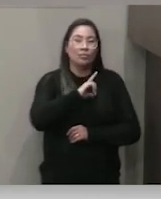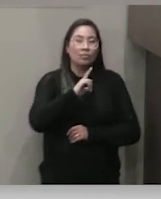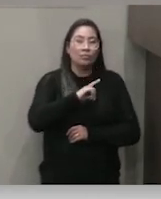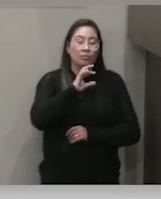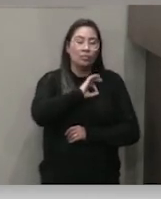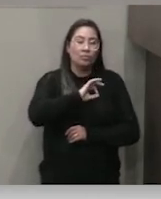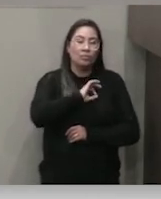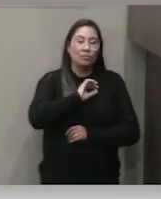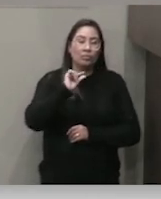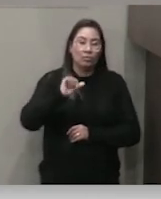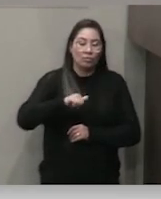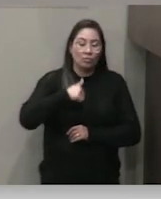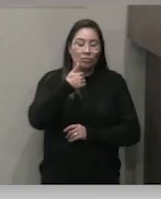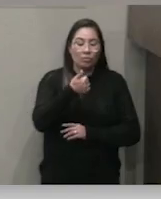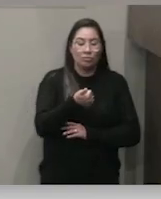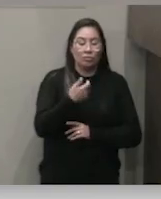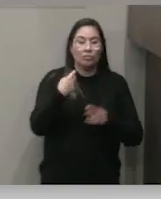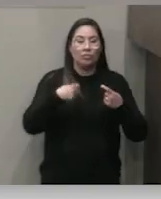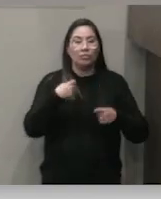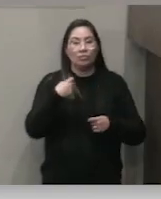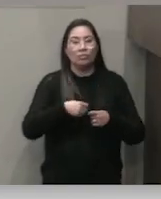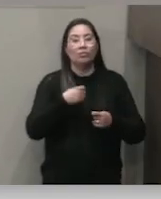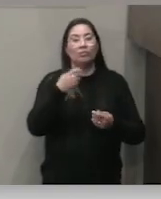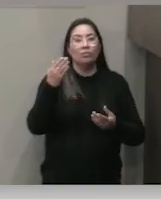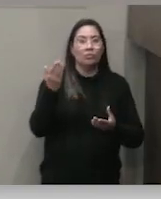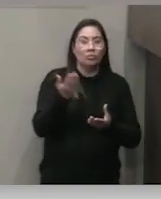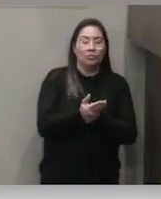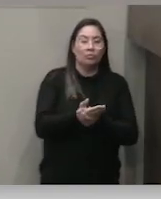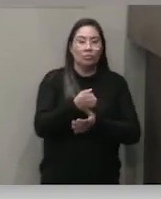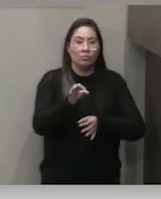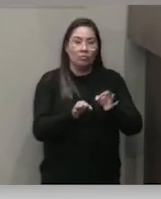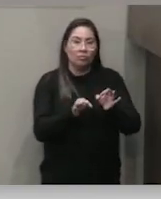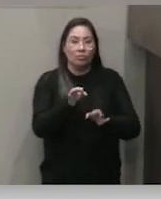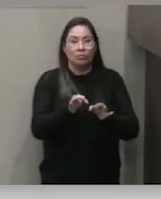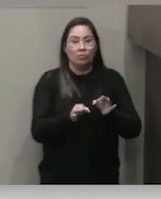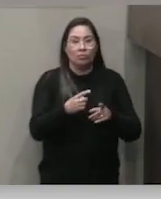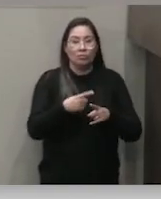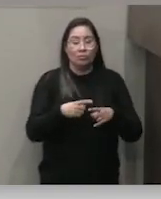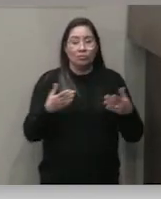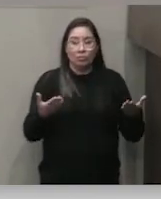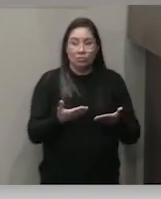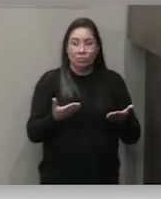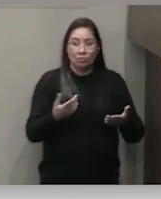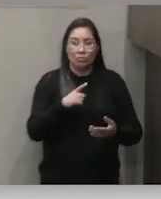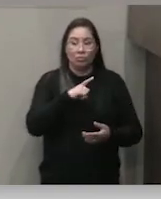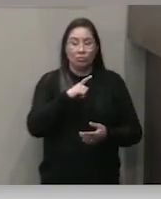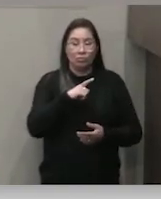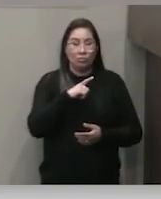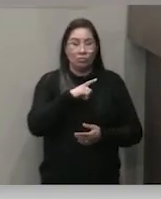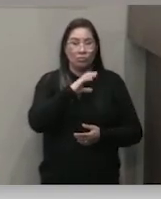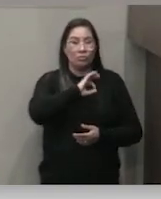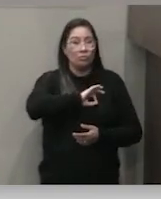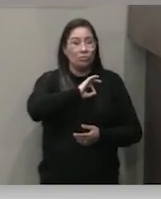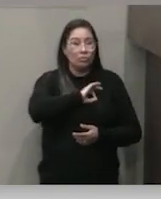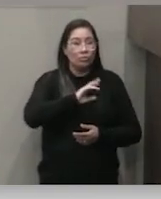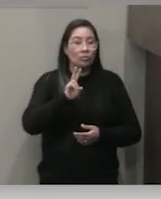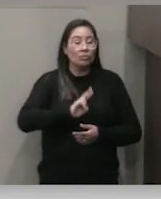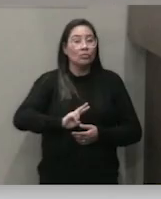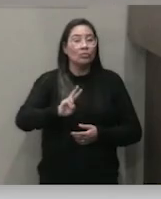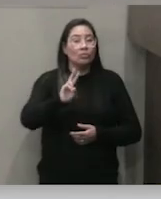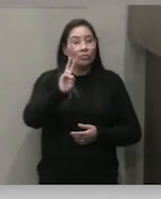condição salarial um pouquinho melhor, estejam que estar entrando na justiça. Porque se hoje tivesse em folha um valor de